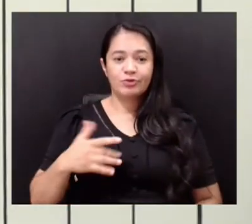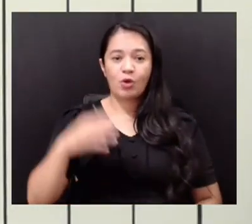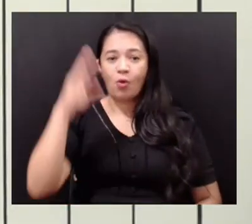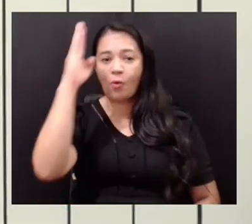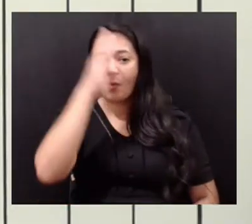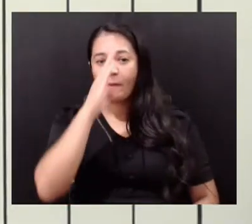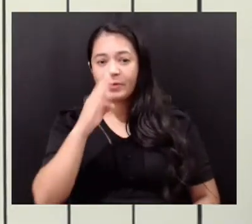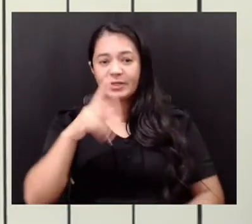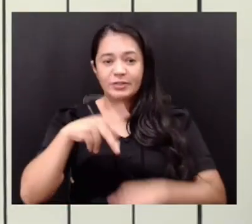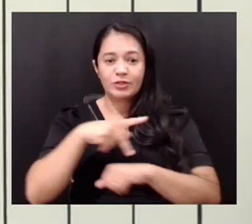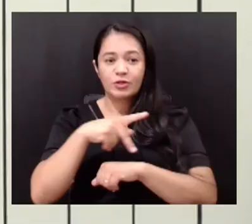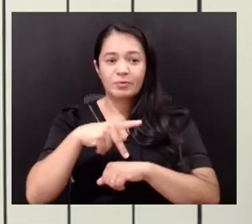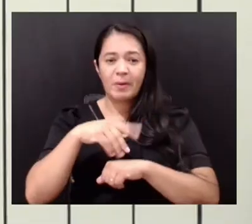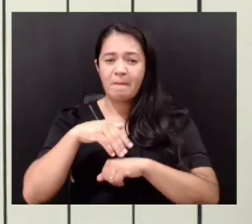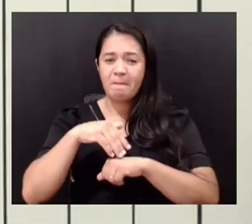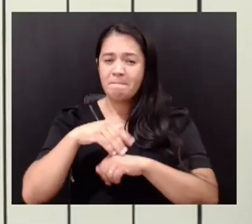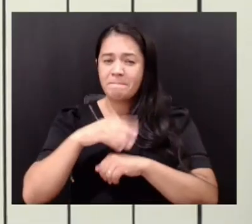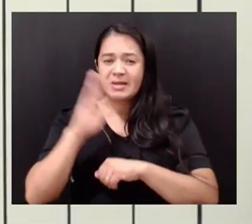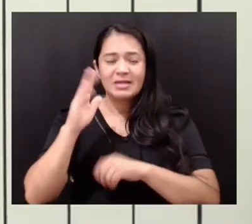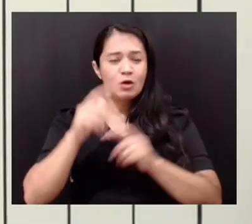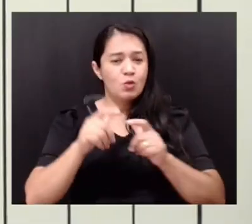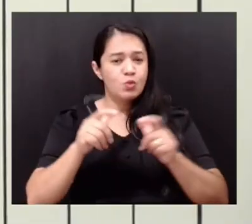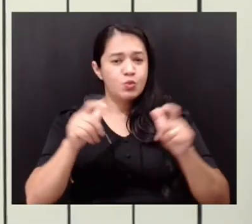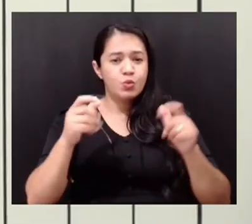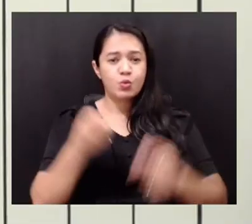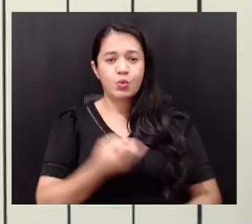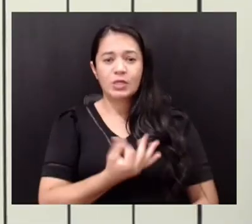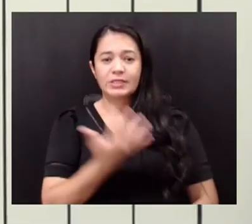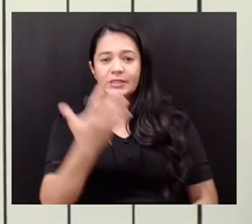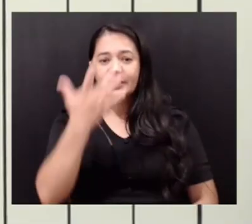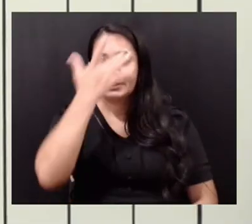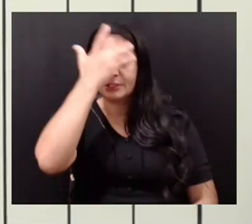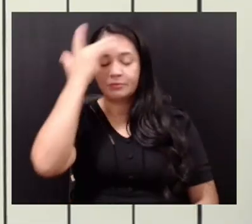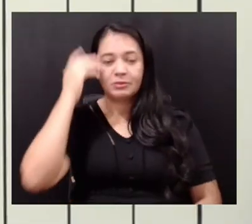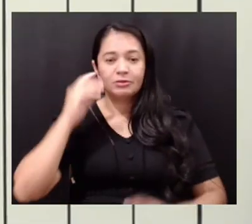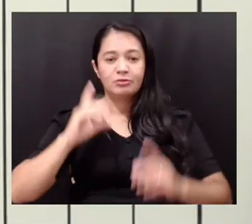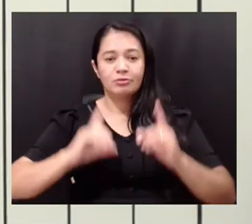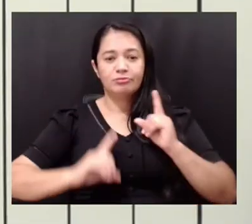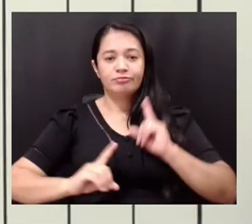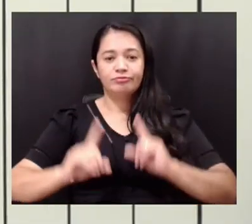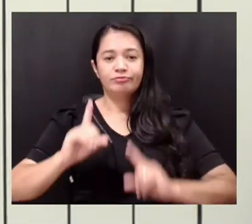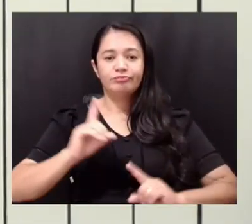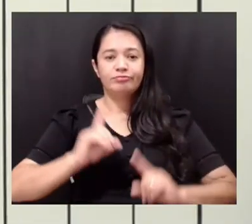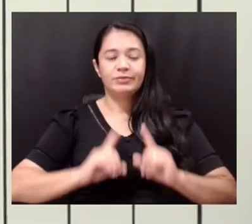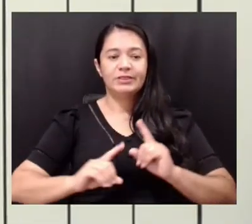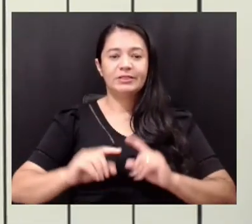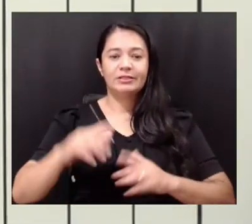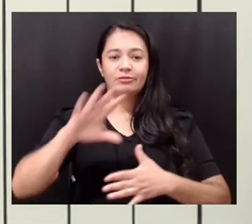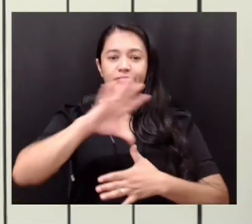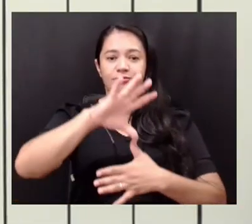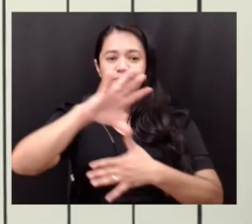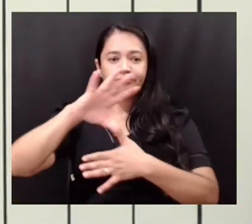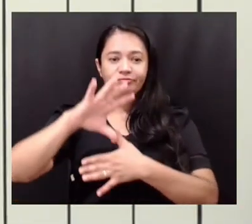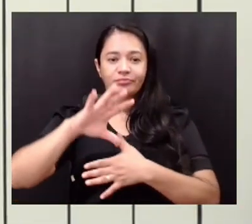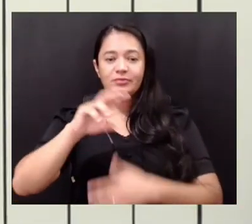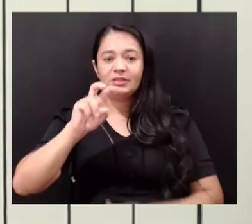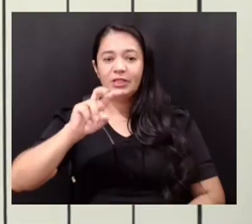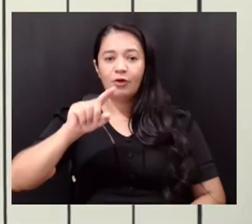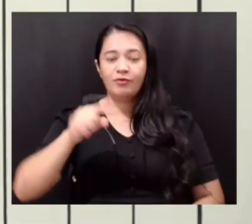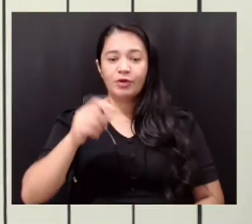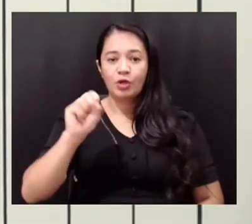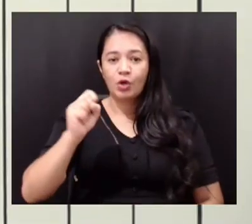registrou o maior número de pessoas com depressão na América Latina. Foram 5,8% da população, o